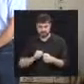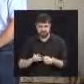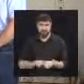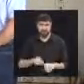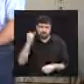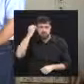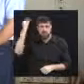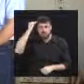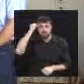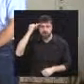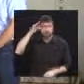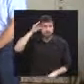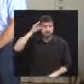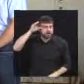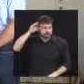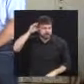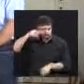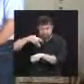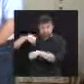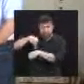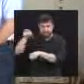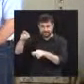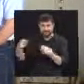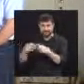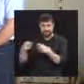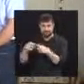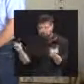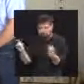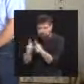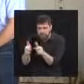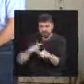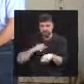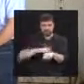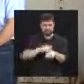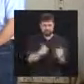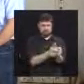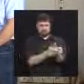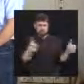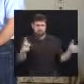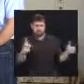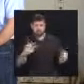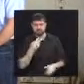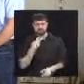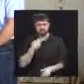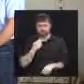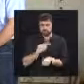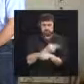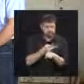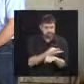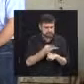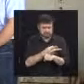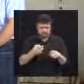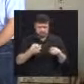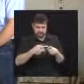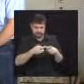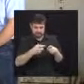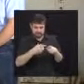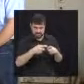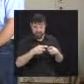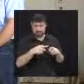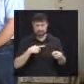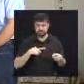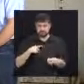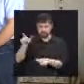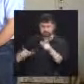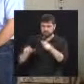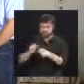Foi inventada na Coreia porque lá tem poucos médicos e muitos doentes e nem todo mundo consegue procurar a medicina em si.